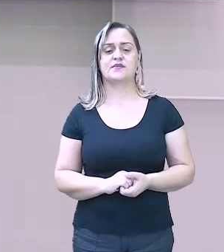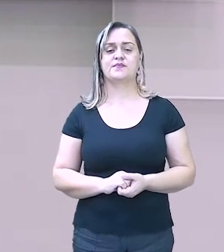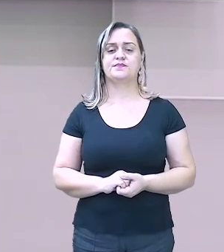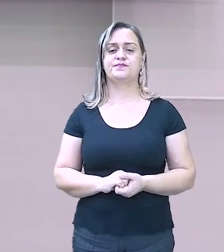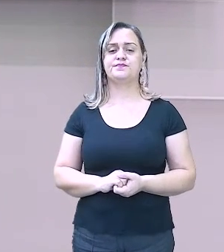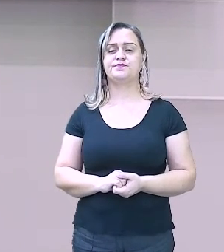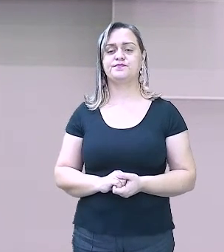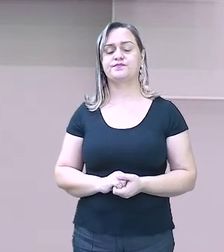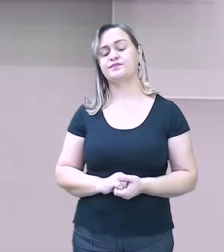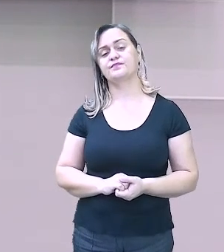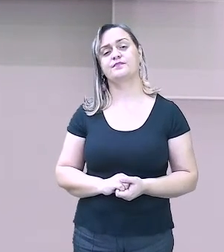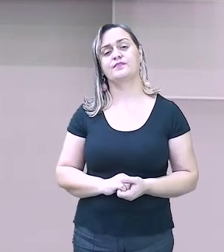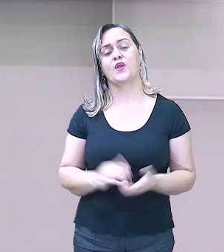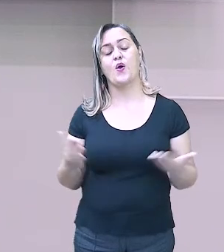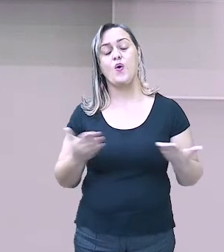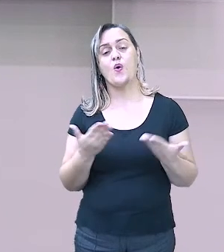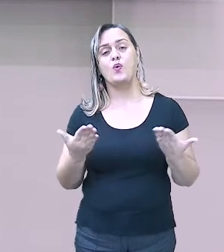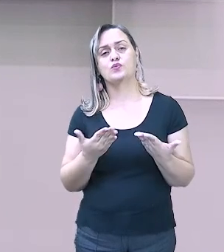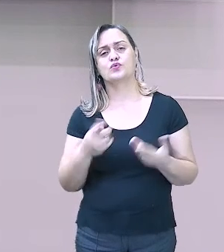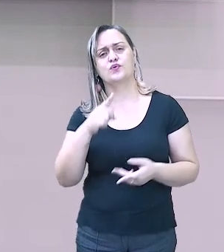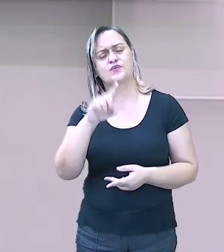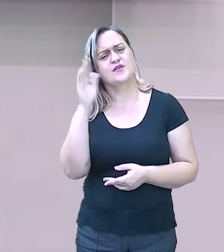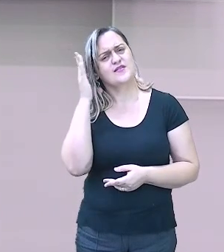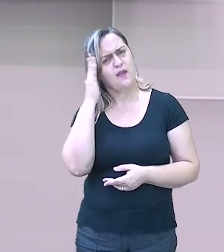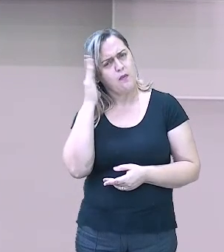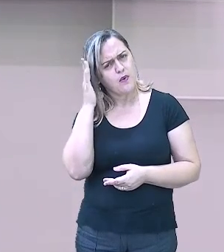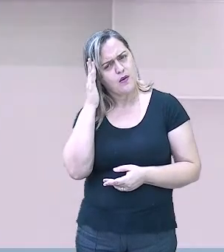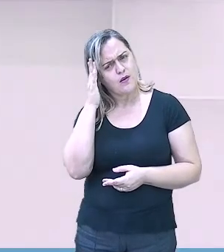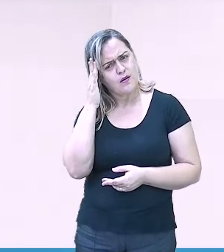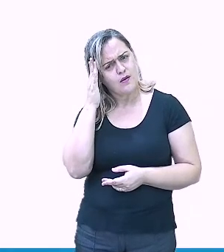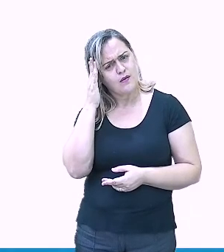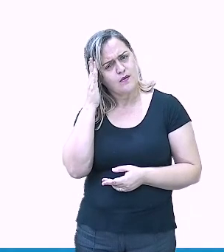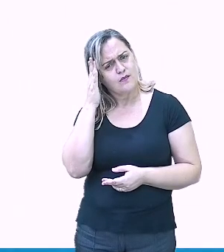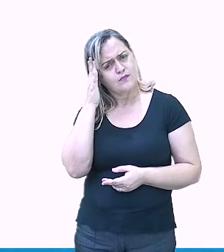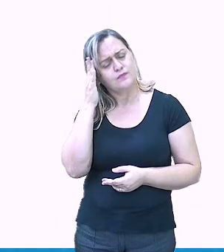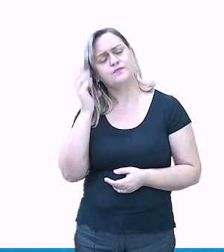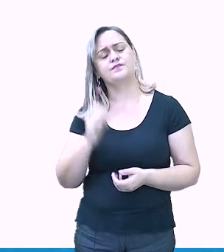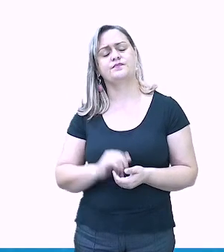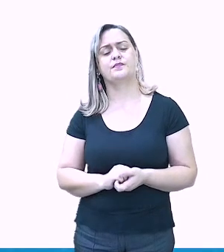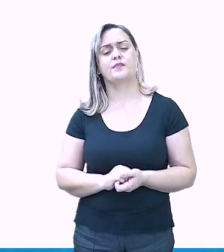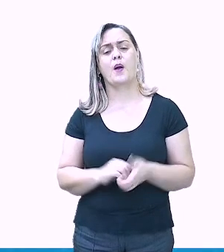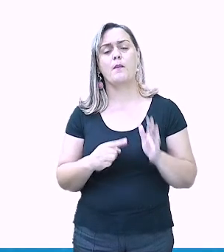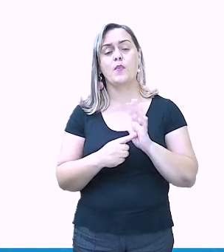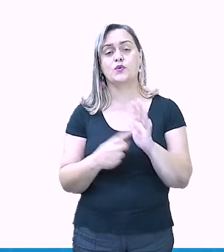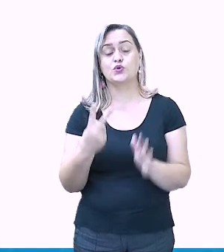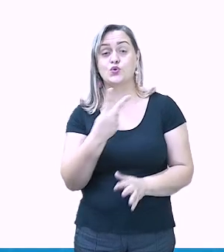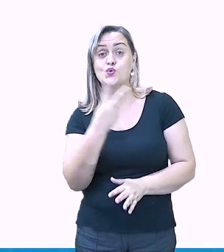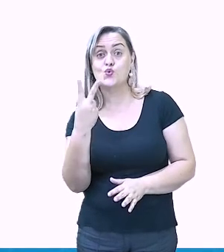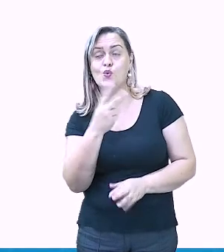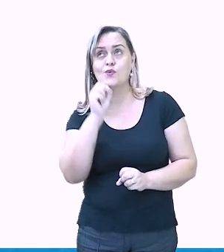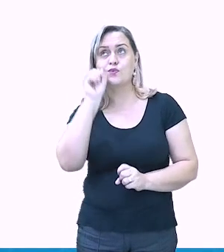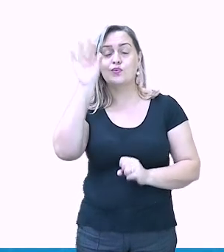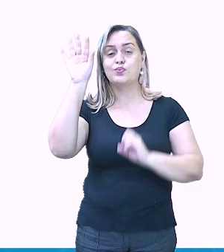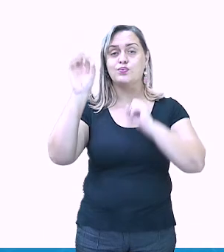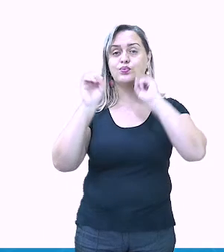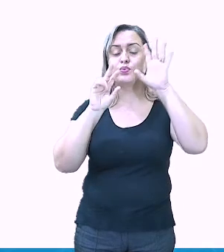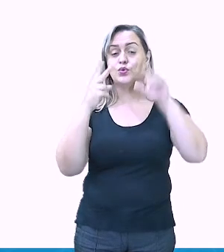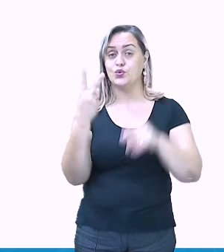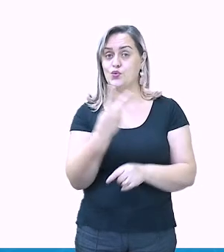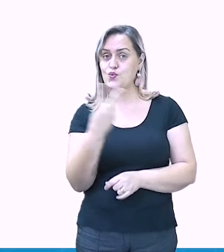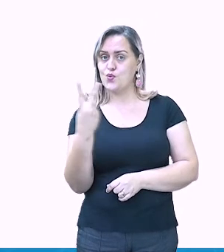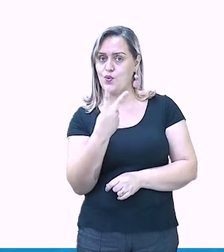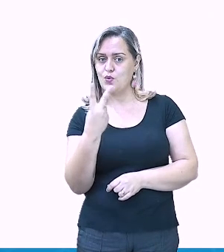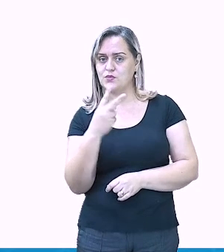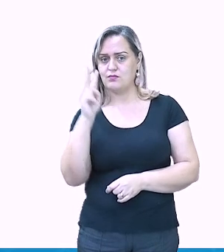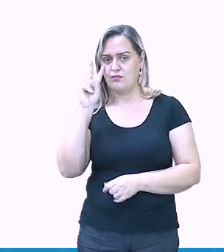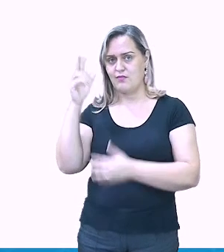O Você Sabia de hoje traz então duas interjeições. Olha lá que interessante.